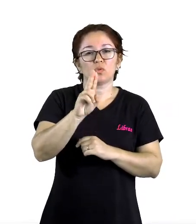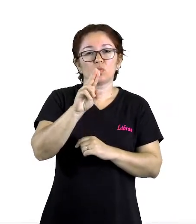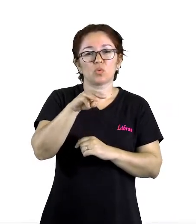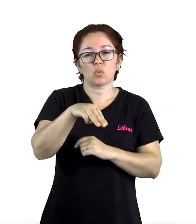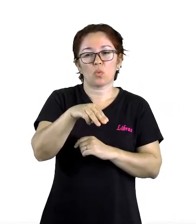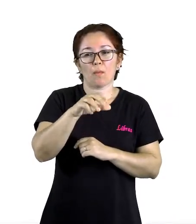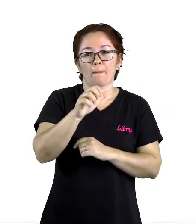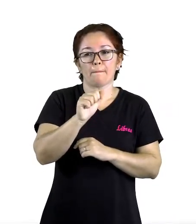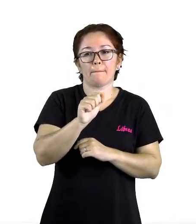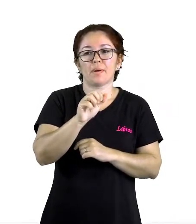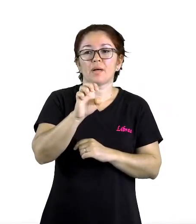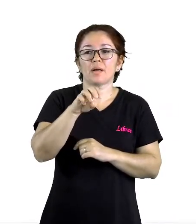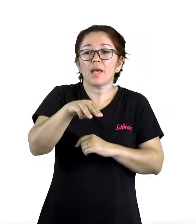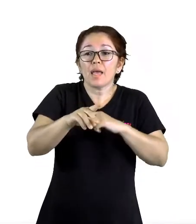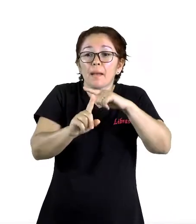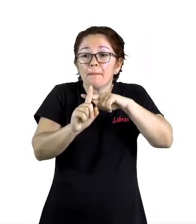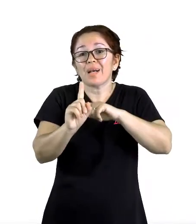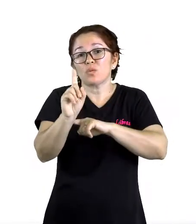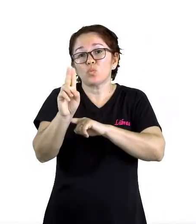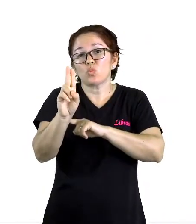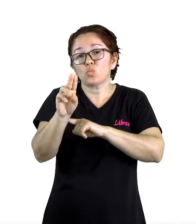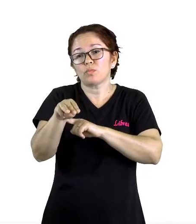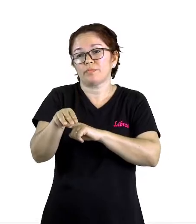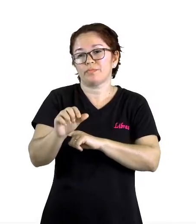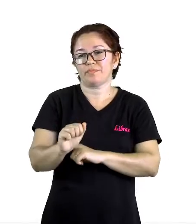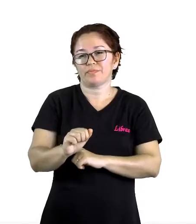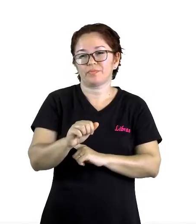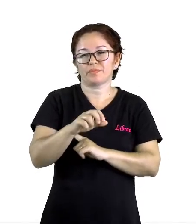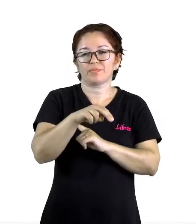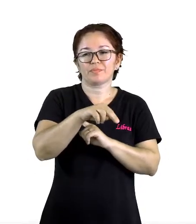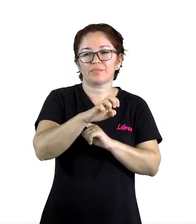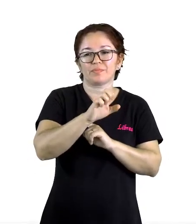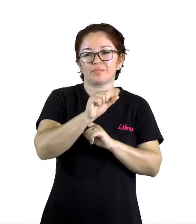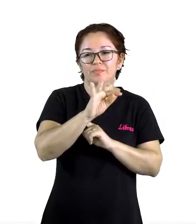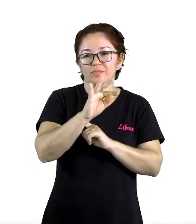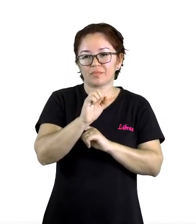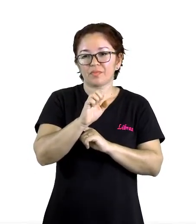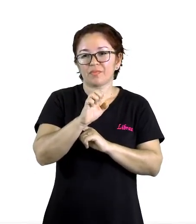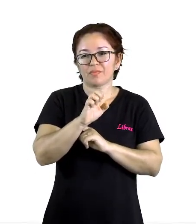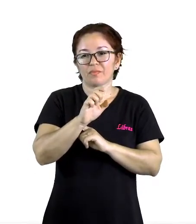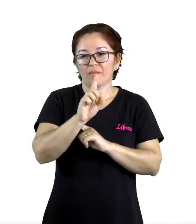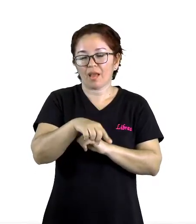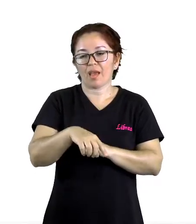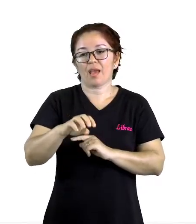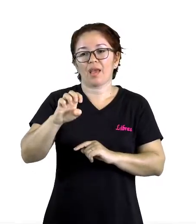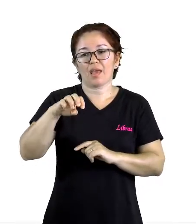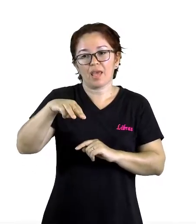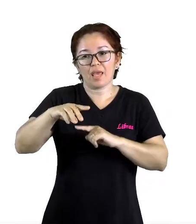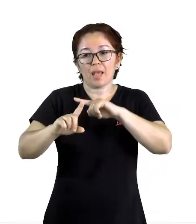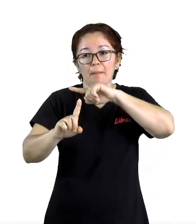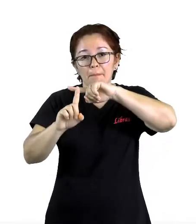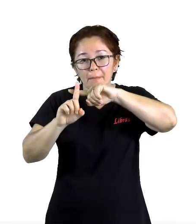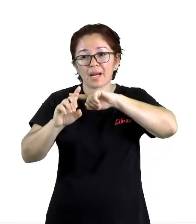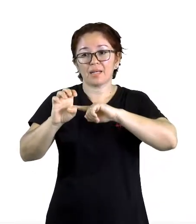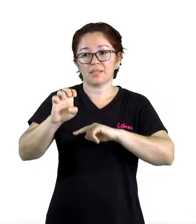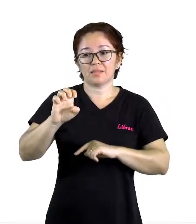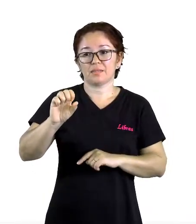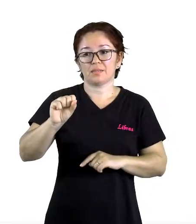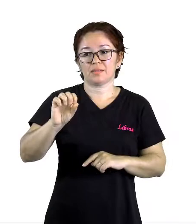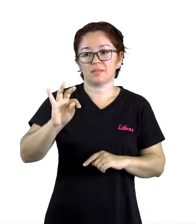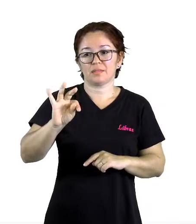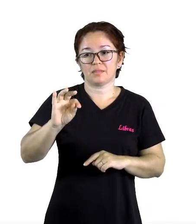Numa, em mais uma. Neste, a preposição em mais o artigo definido, mais